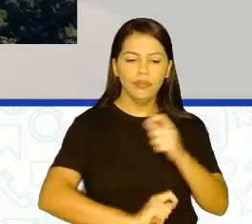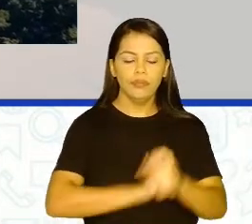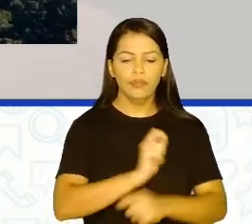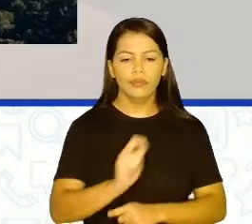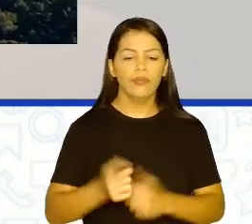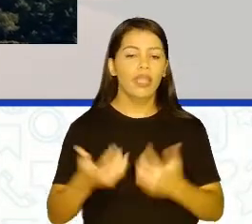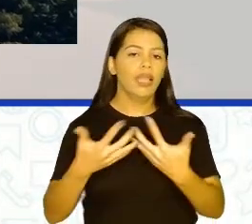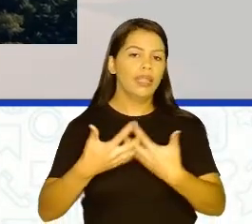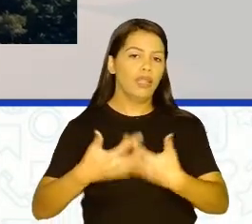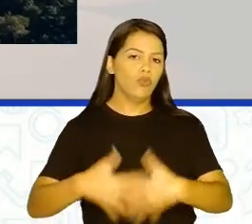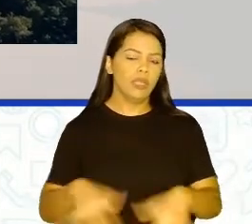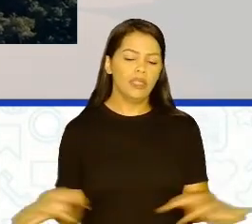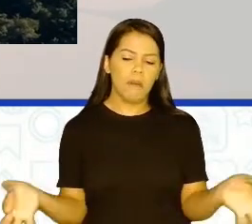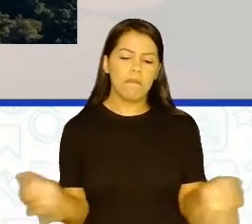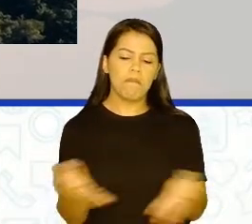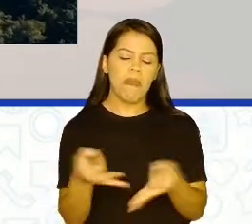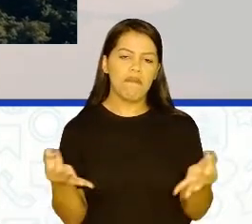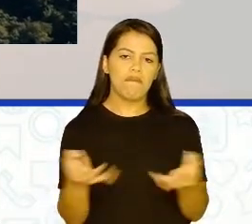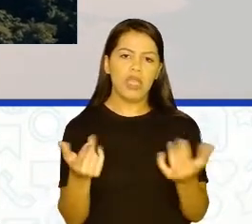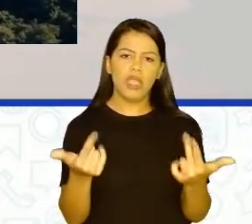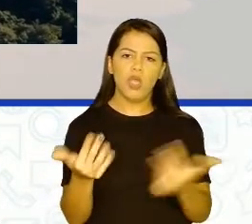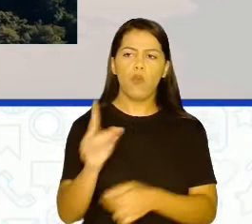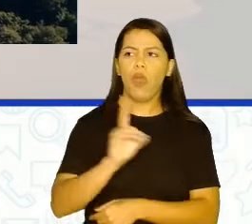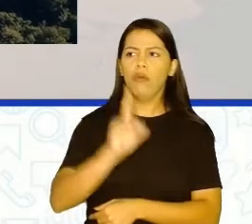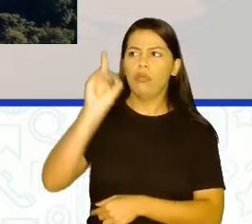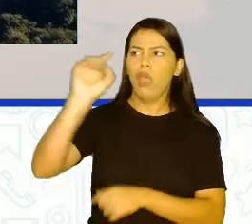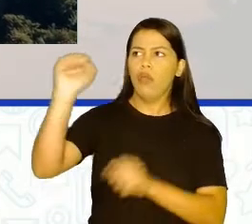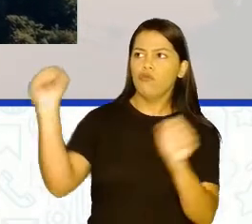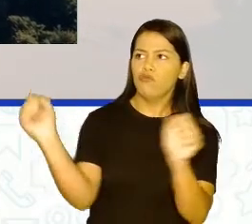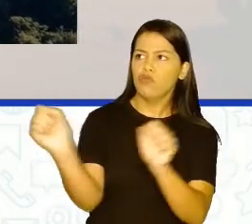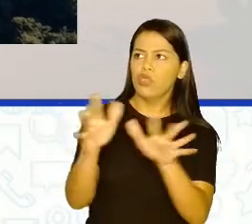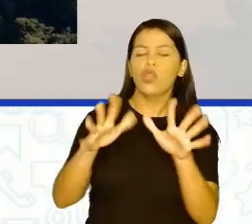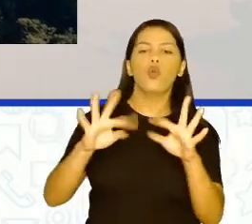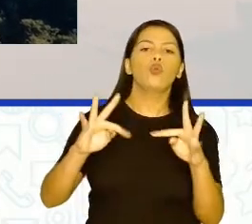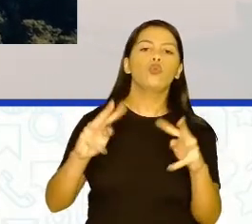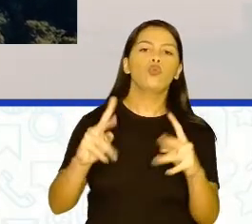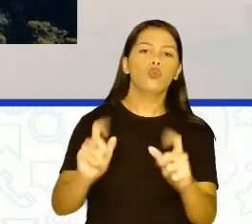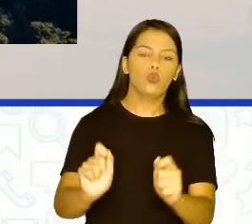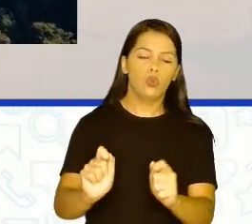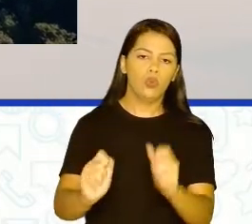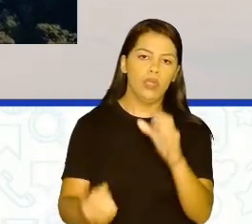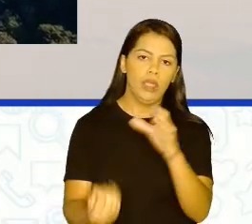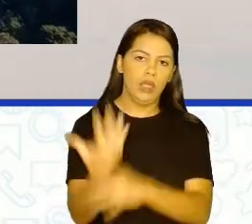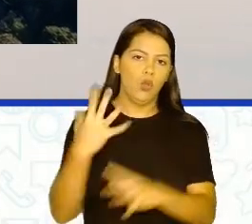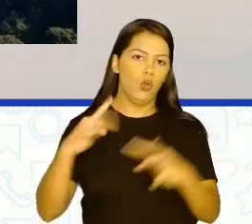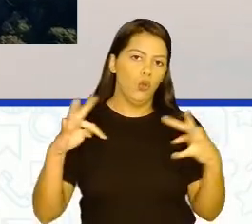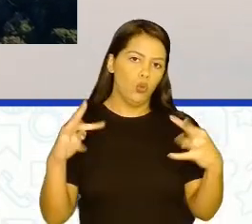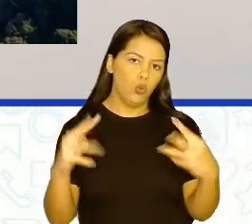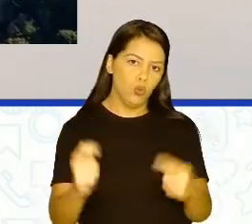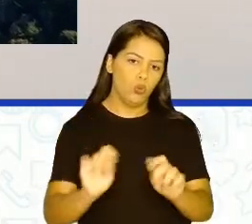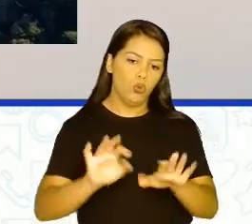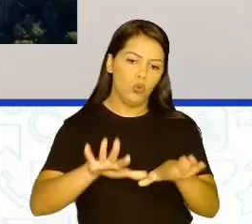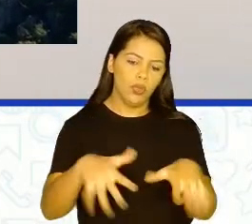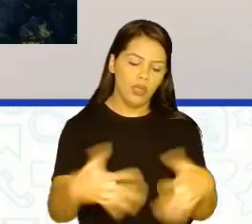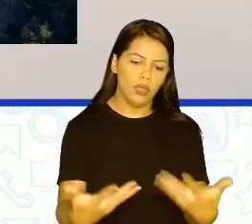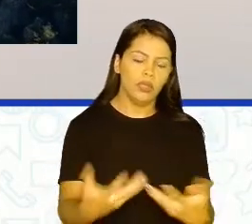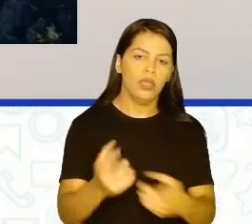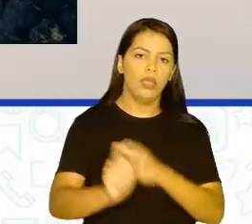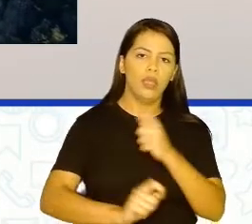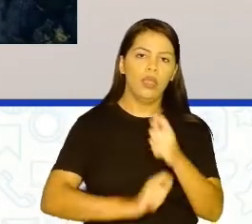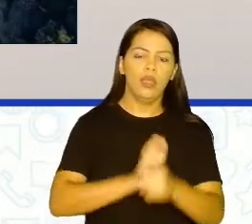aquela natureza perfeita do jeito que Deus criou. É a paisagem natural. Aí a cultural, que é justamente a humanizada, é a questão que é a